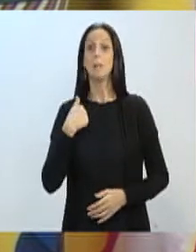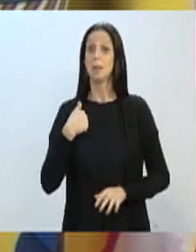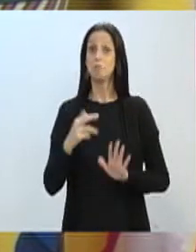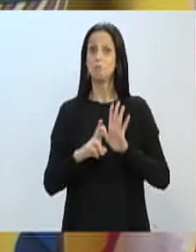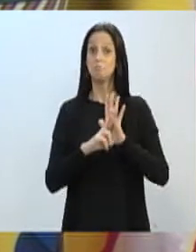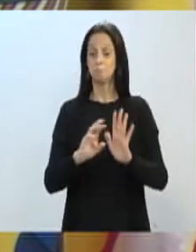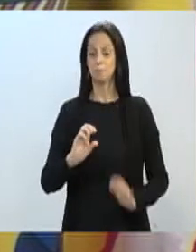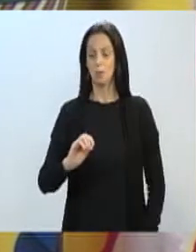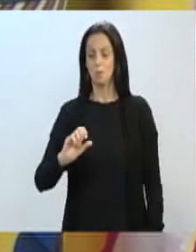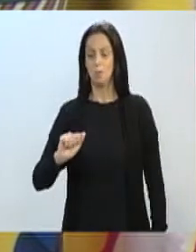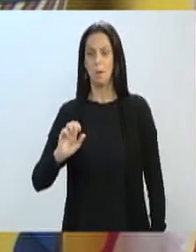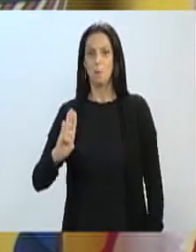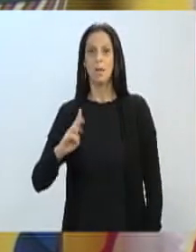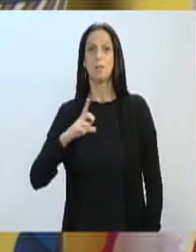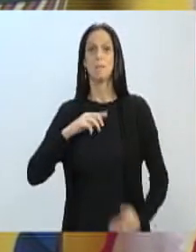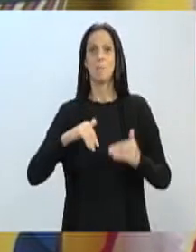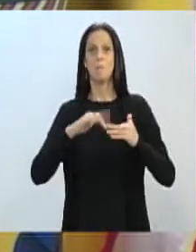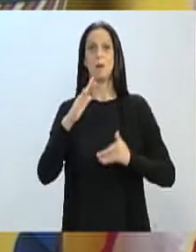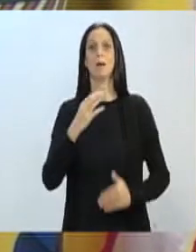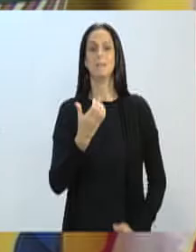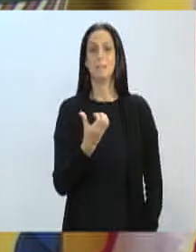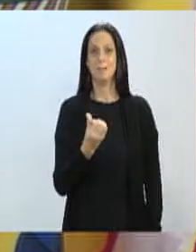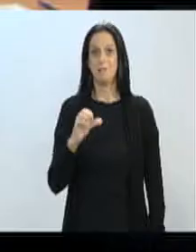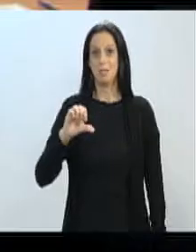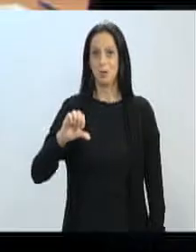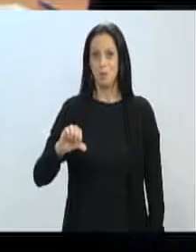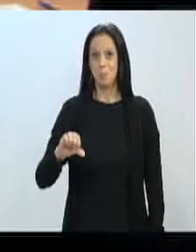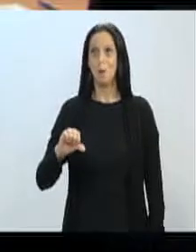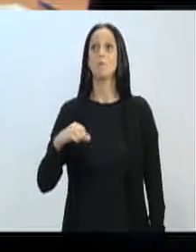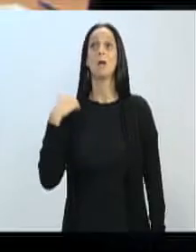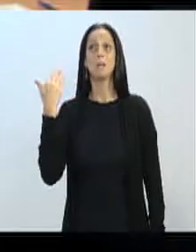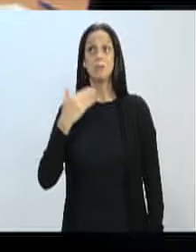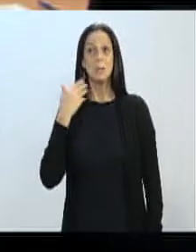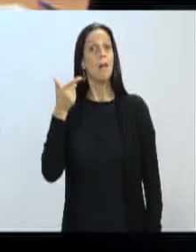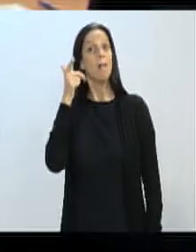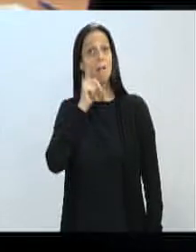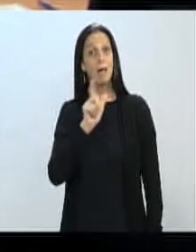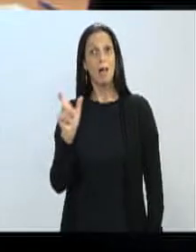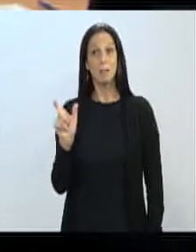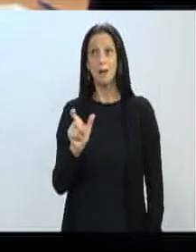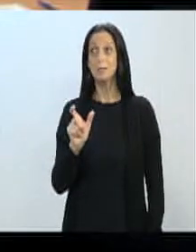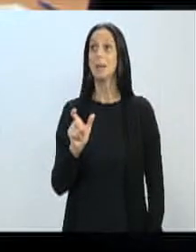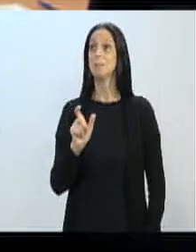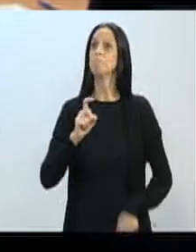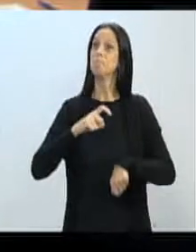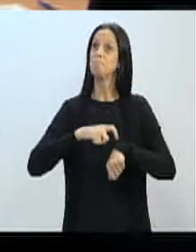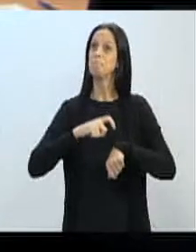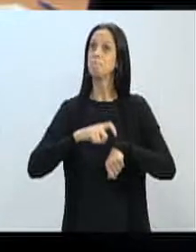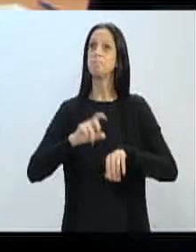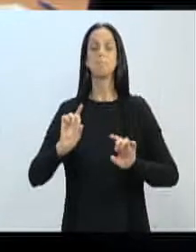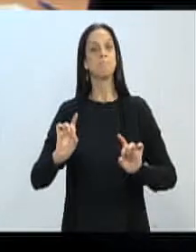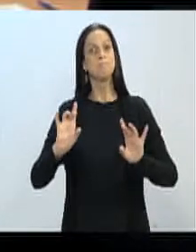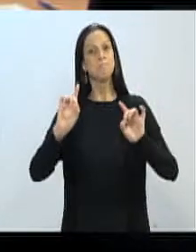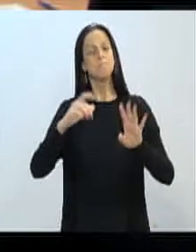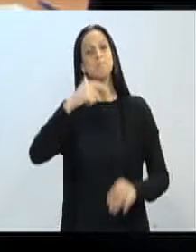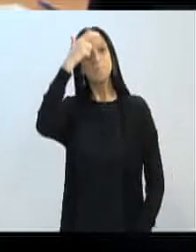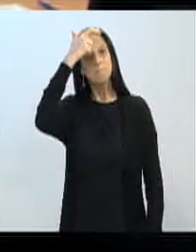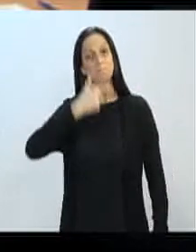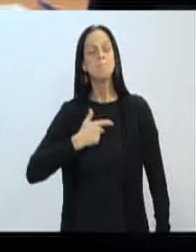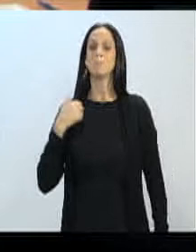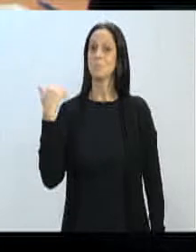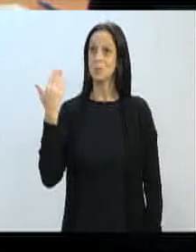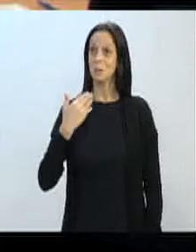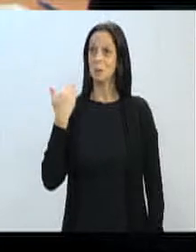OAB onde mais de 60 novos advogados receberam a sua carteira e para mim um momento muito especial por ser advogado